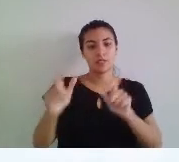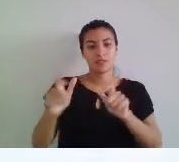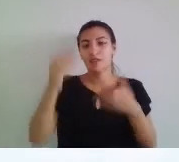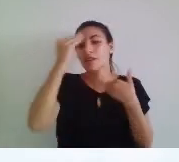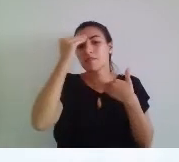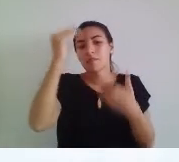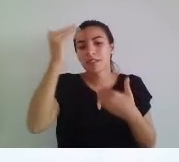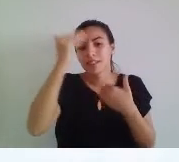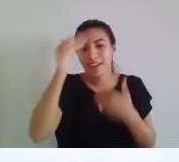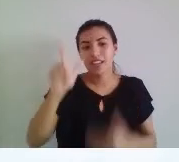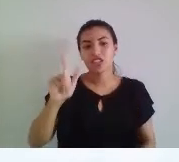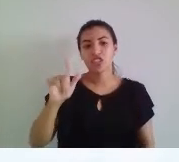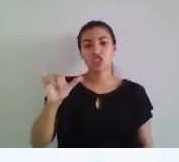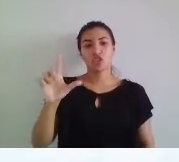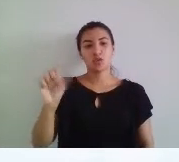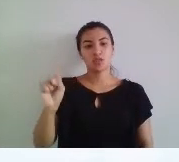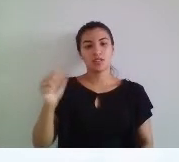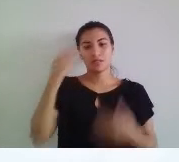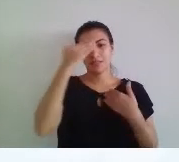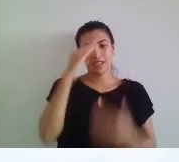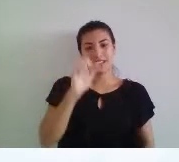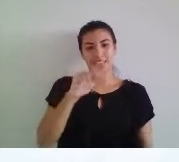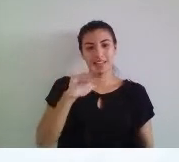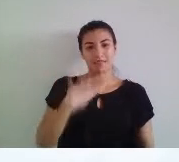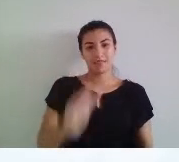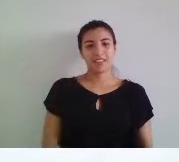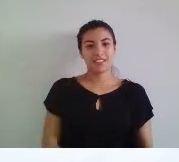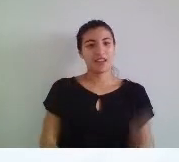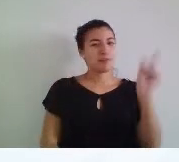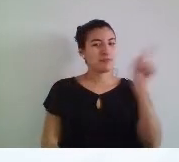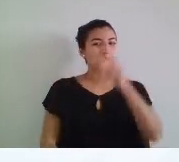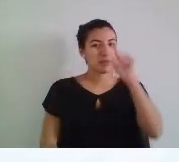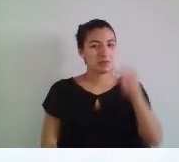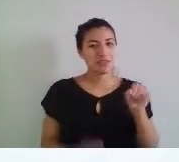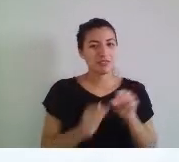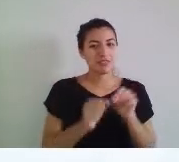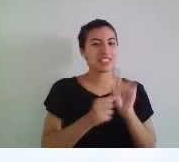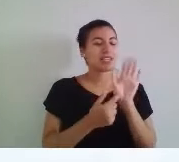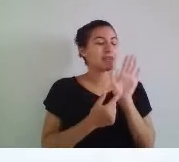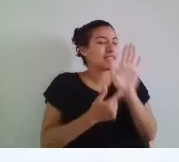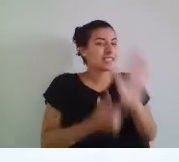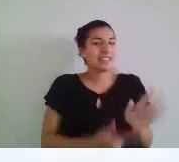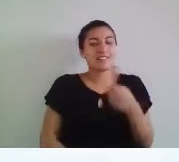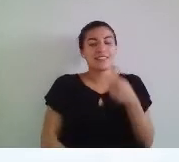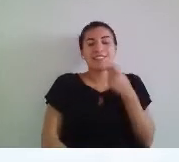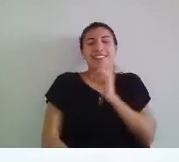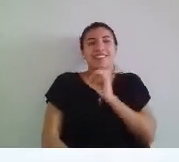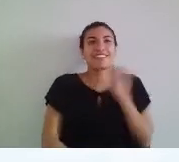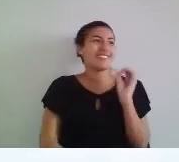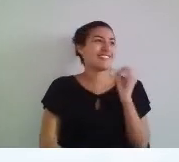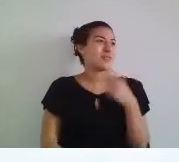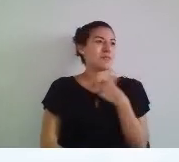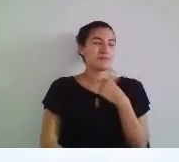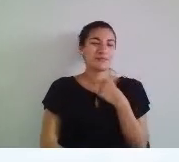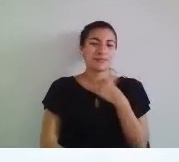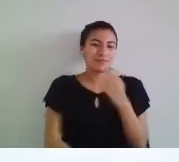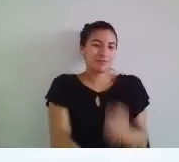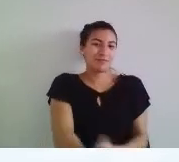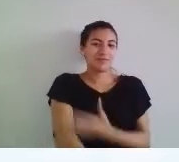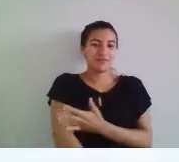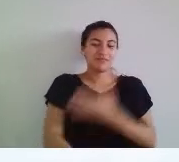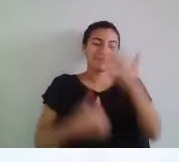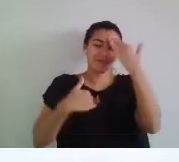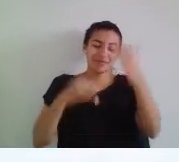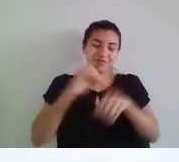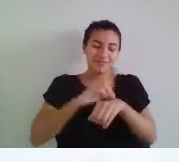Obrigada, Gils, e obrigada, Camila. É proibido deixar aqui a apresentadora sem palavras, não pode. Doutora, você